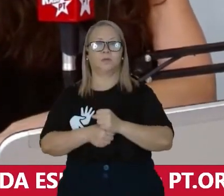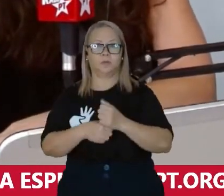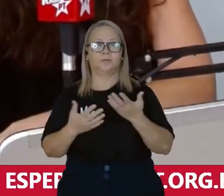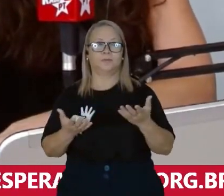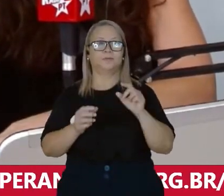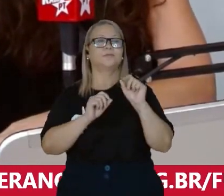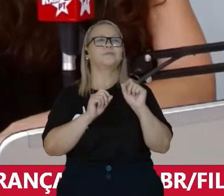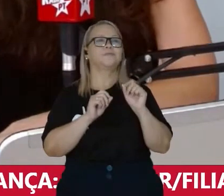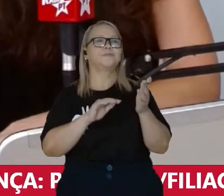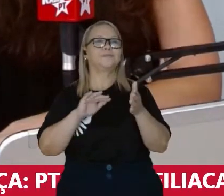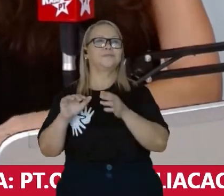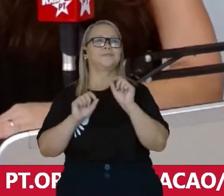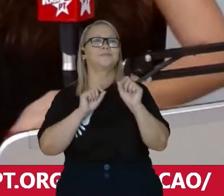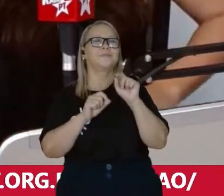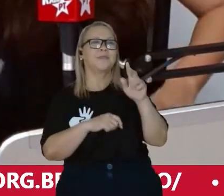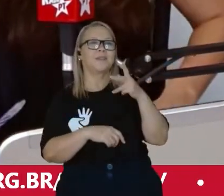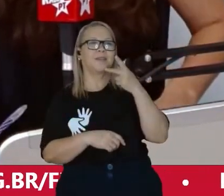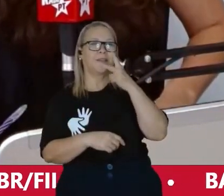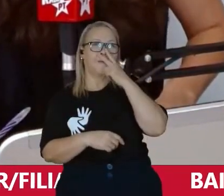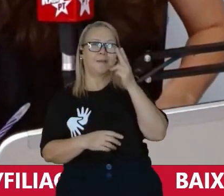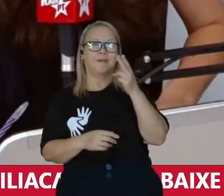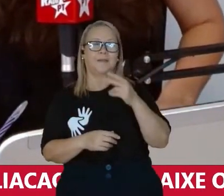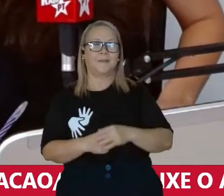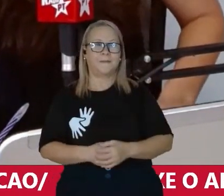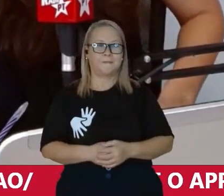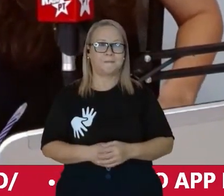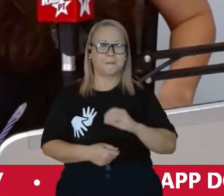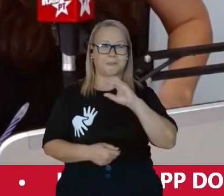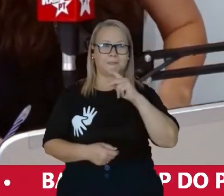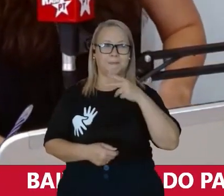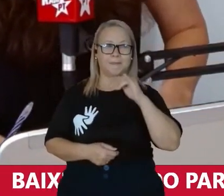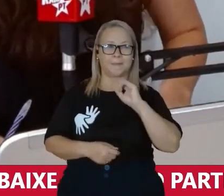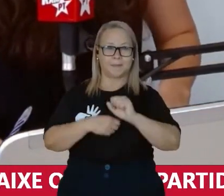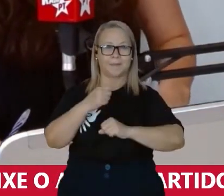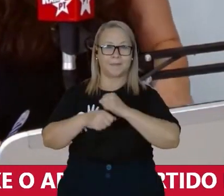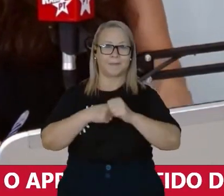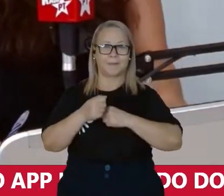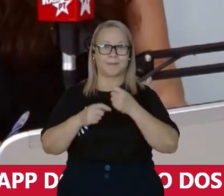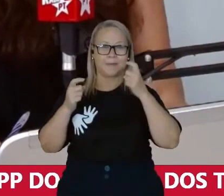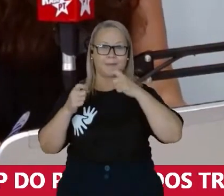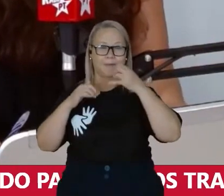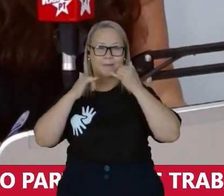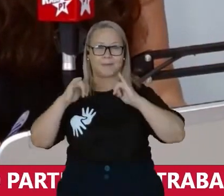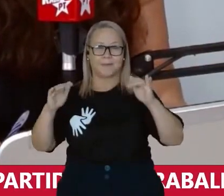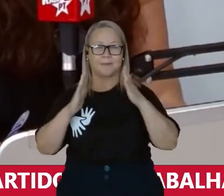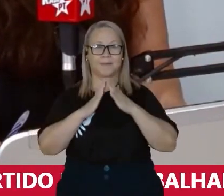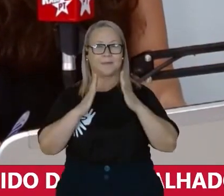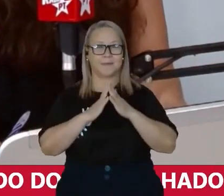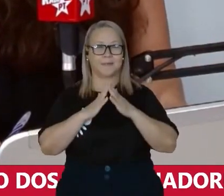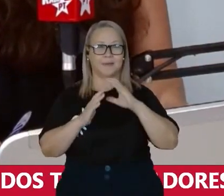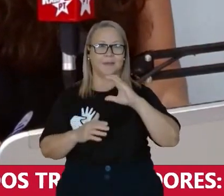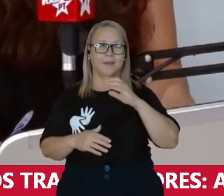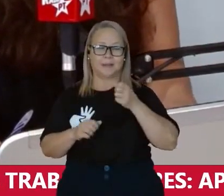acha? Na CPI das fake news a gente joga em casa, né? CPI das fake news a gente joga em casa, porque a CPI da Covid